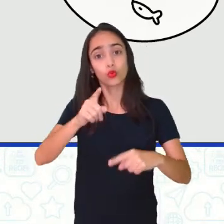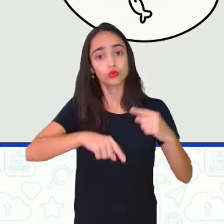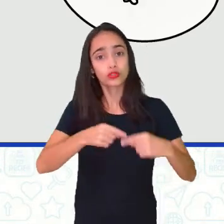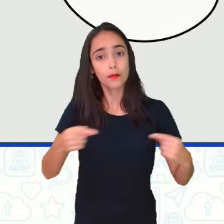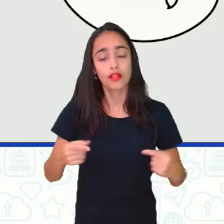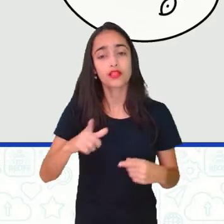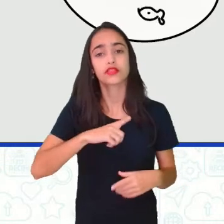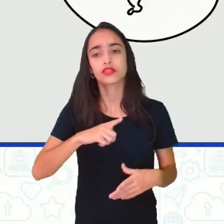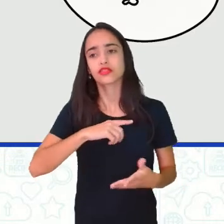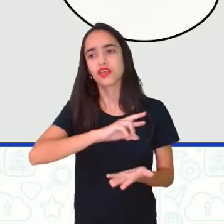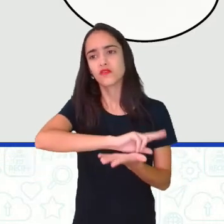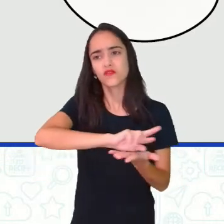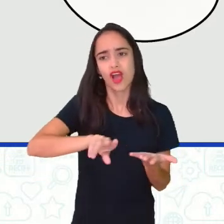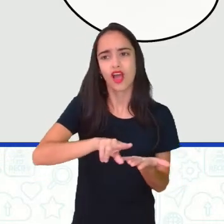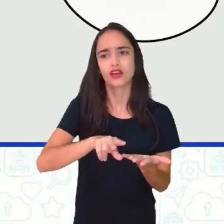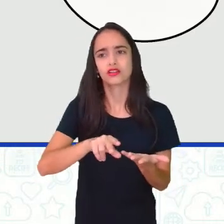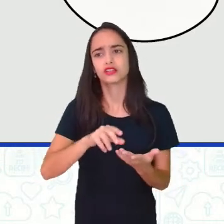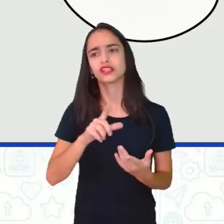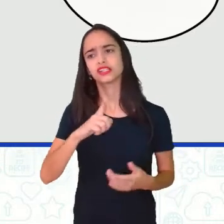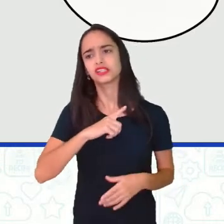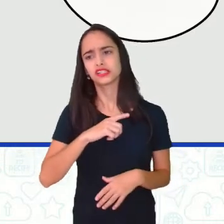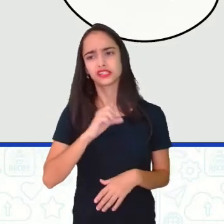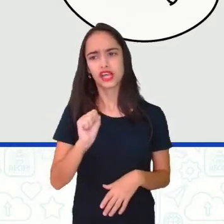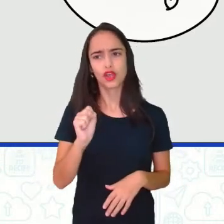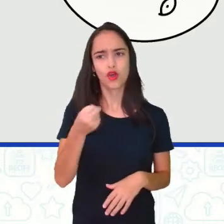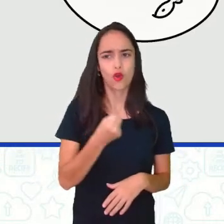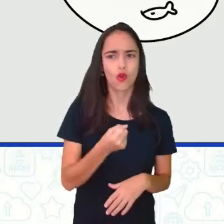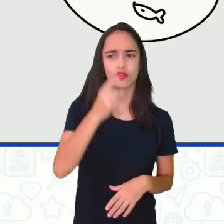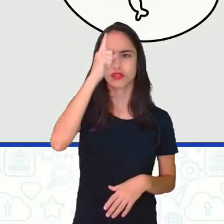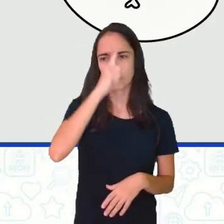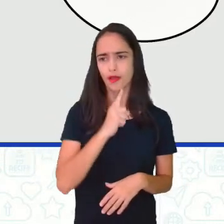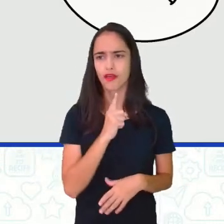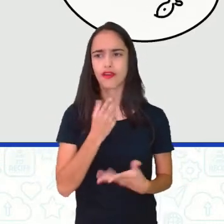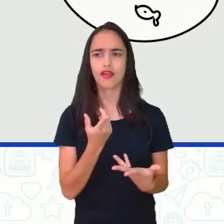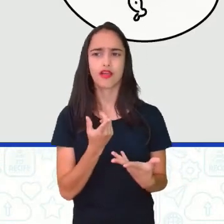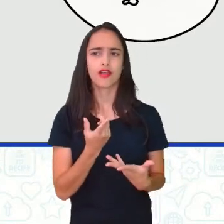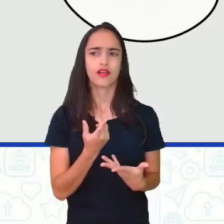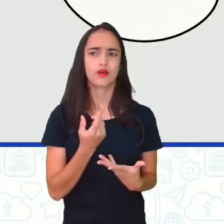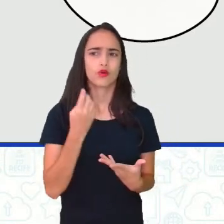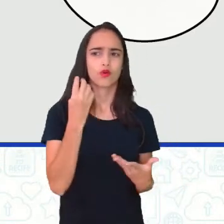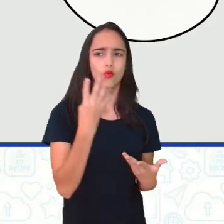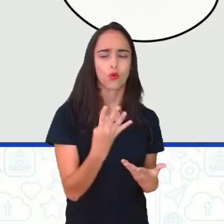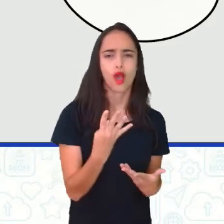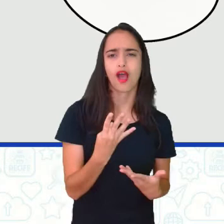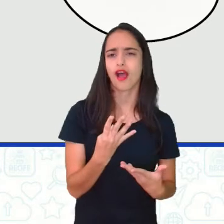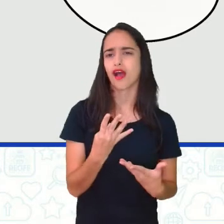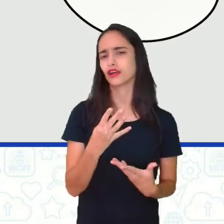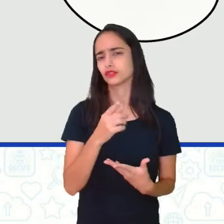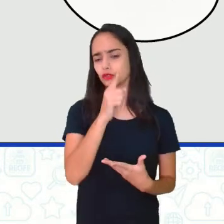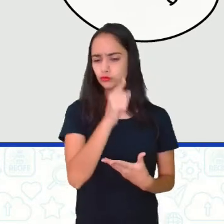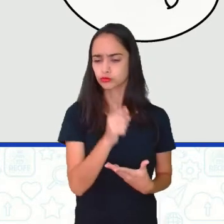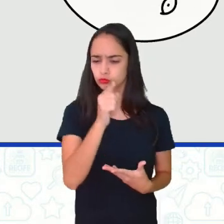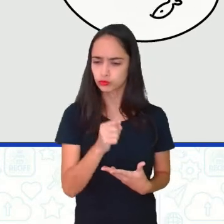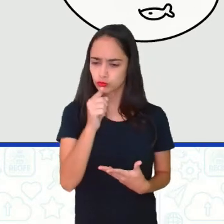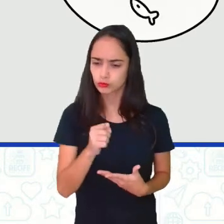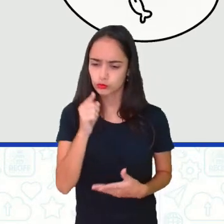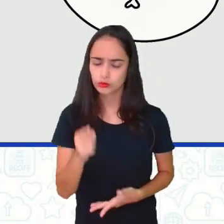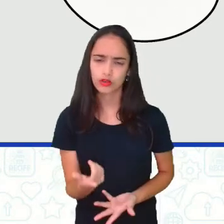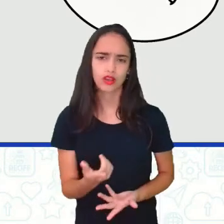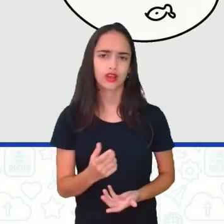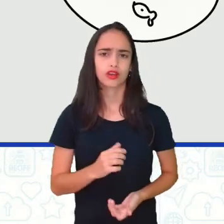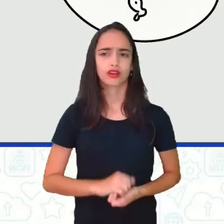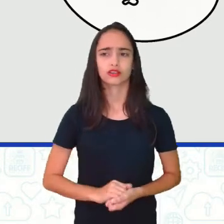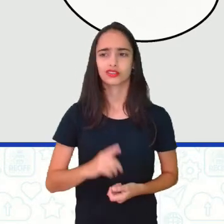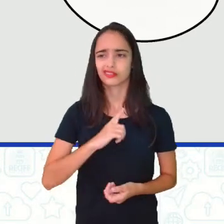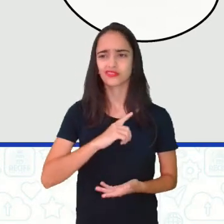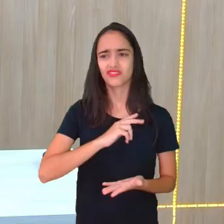tem 4 de listrinha, tem 1 malhado e 1 branco. Fora os 4 amarelo, azuis. Olha